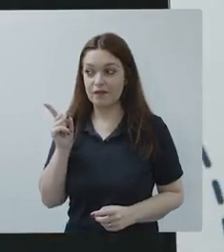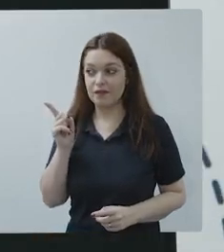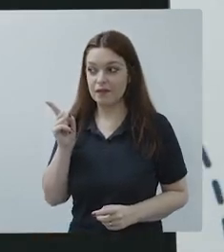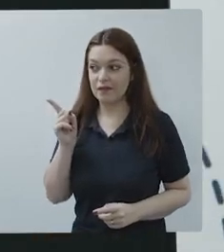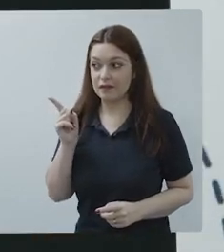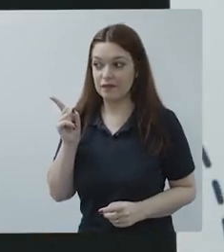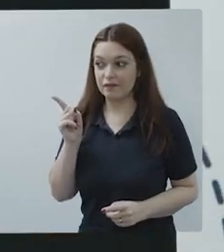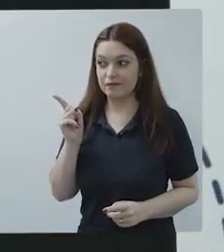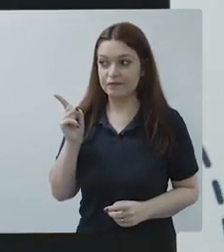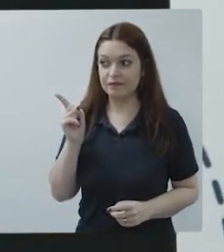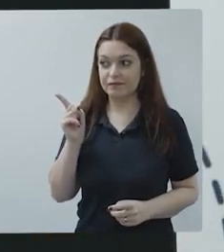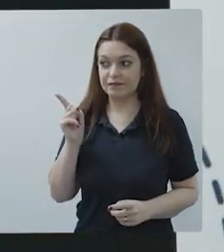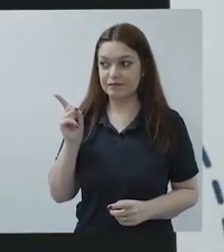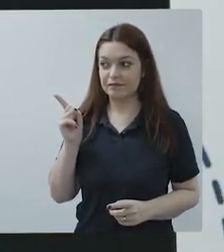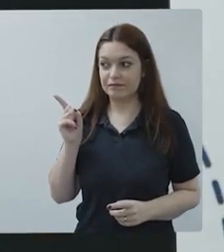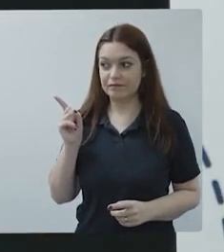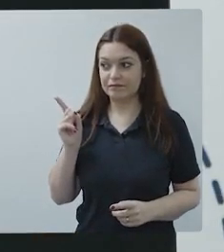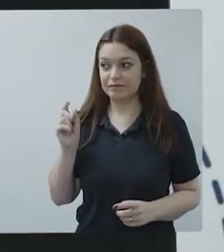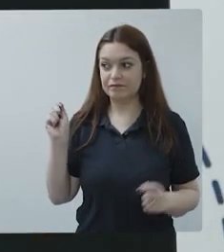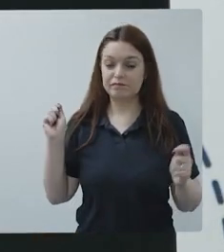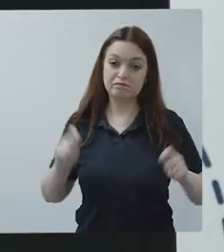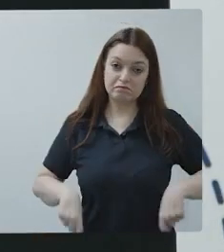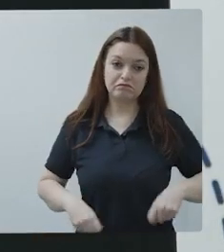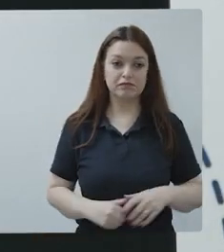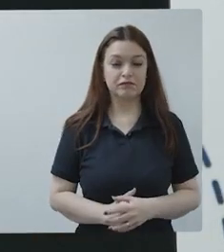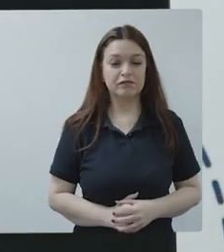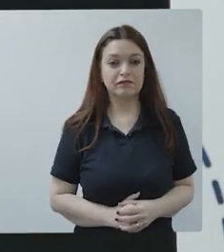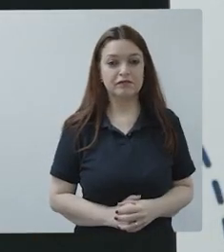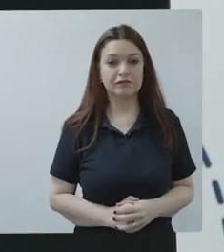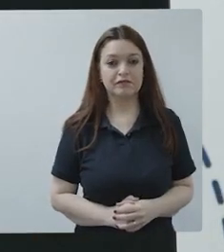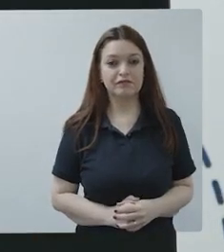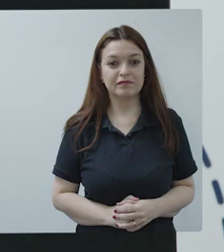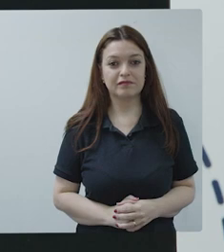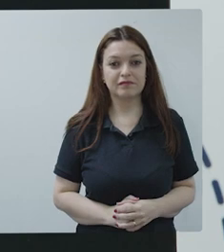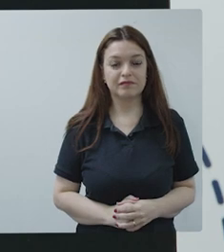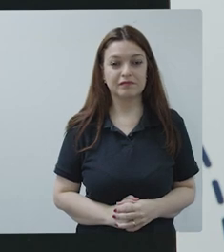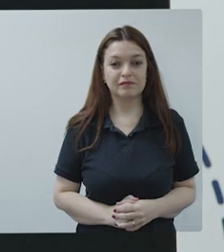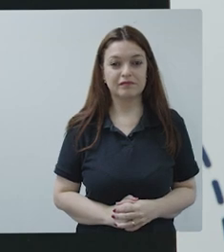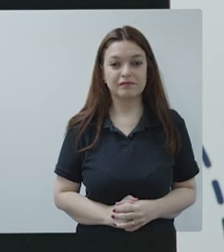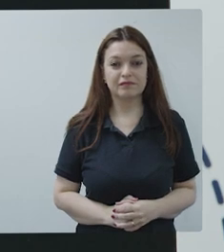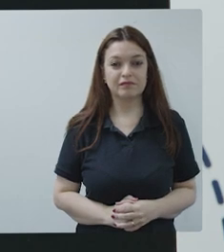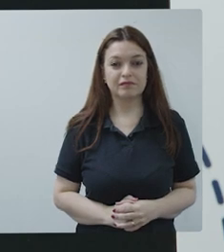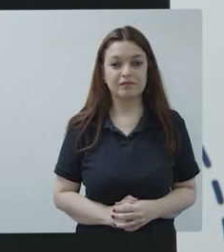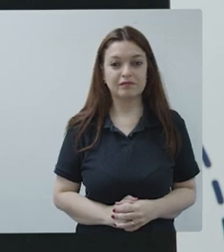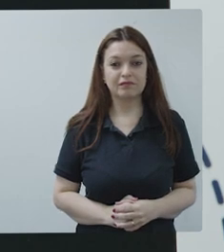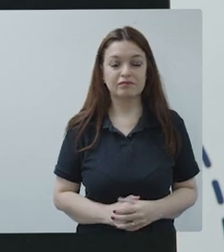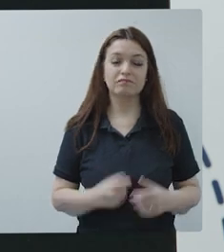Rafael. E isso aqui. Então, empatou.